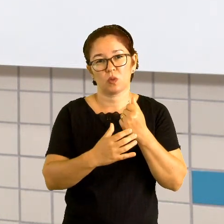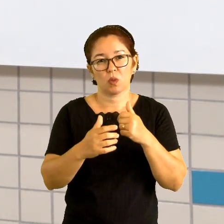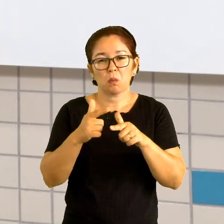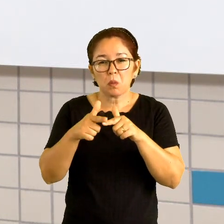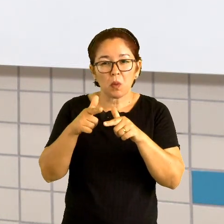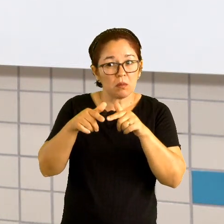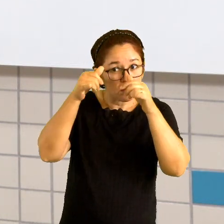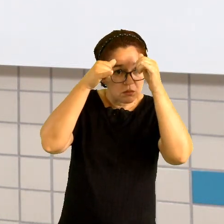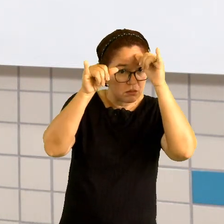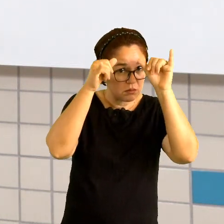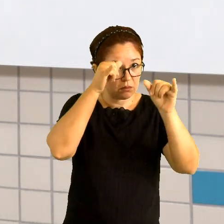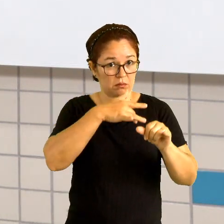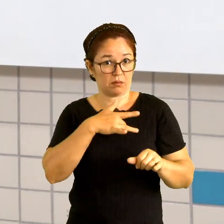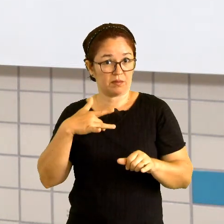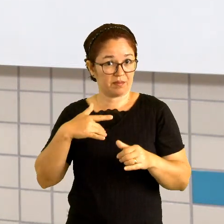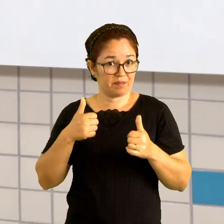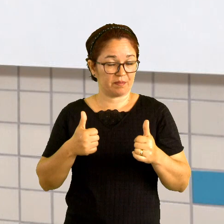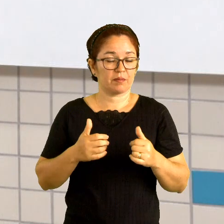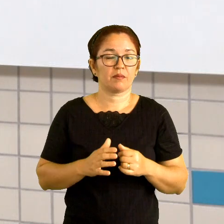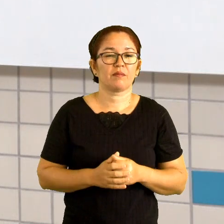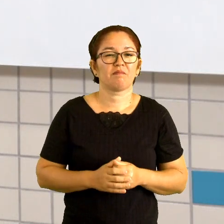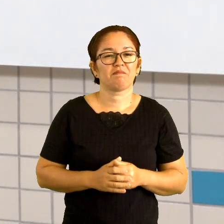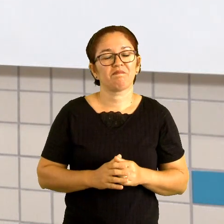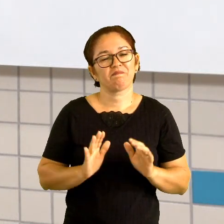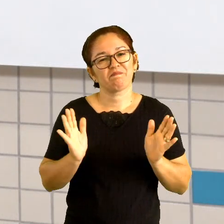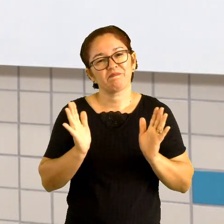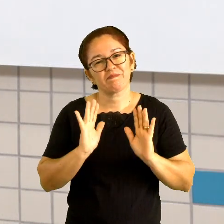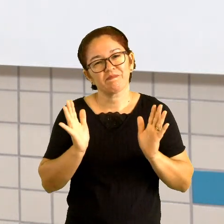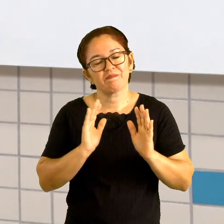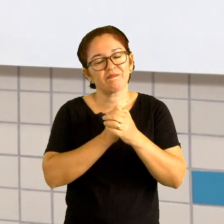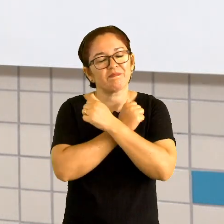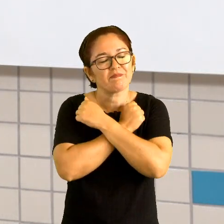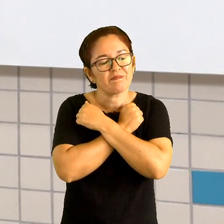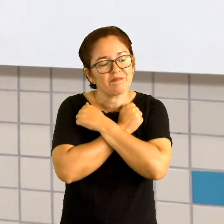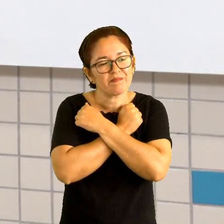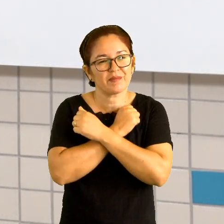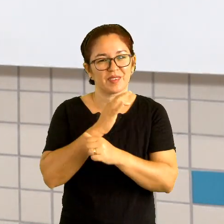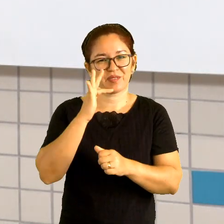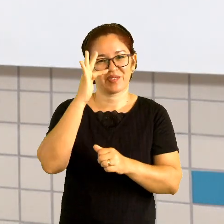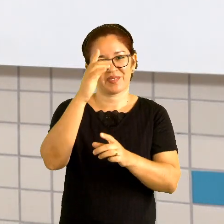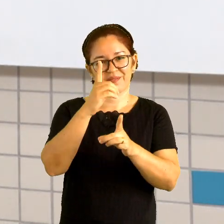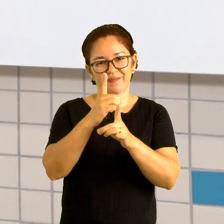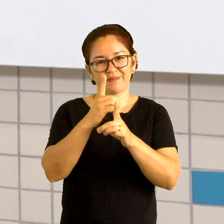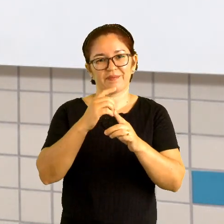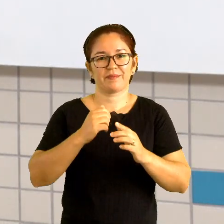Então, eu me despeço de vocês, desejo um grande abraço e até a próxima.